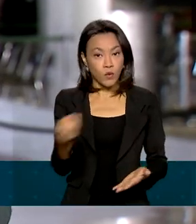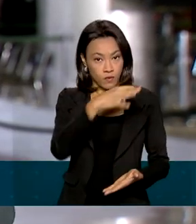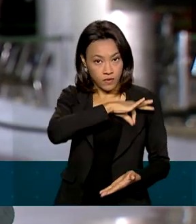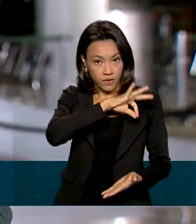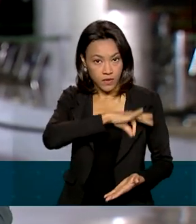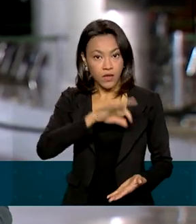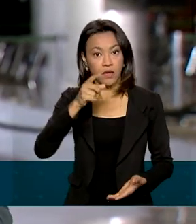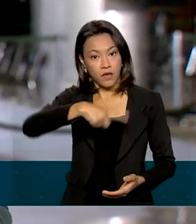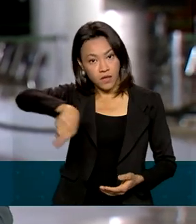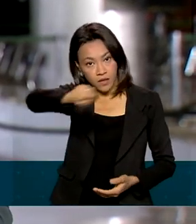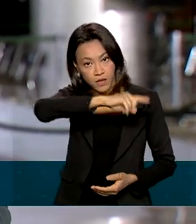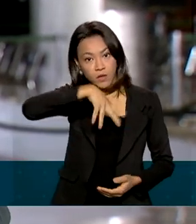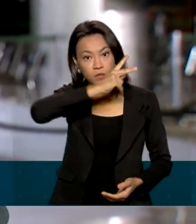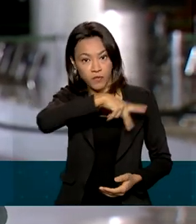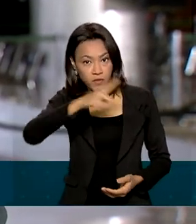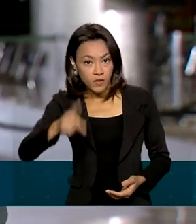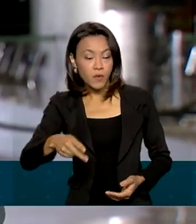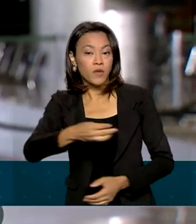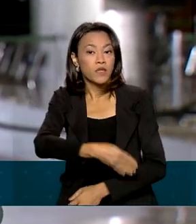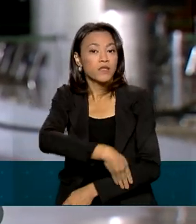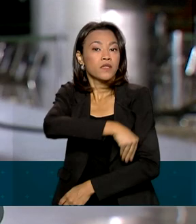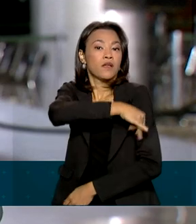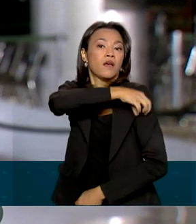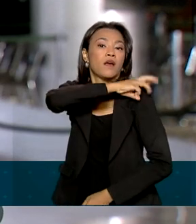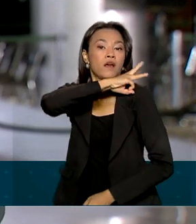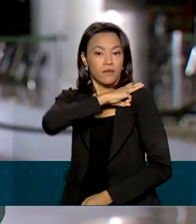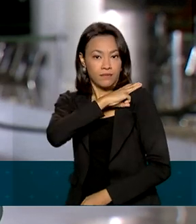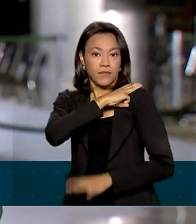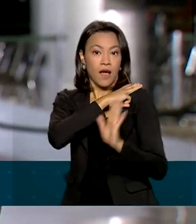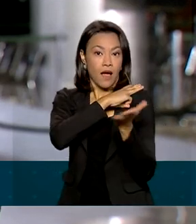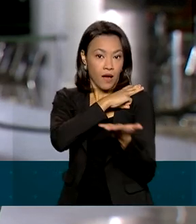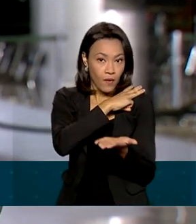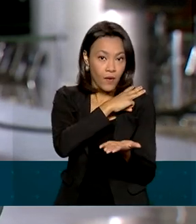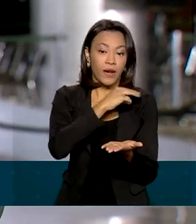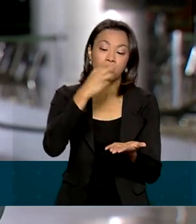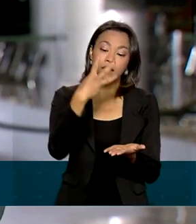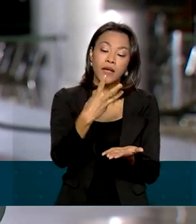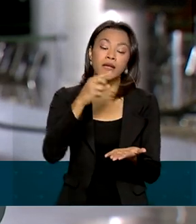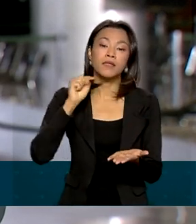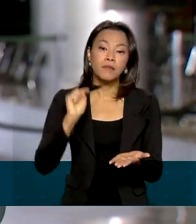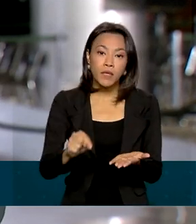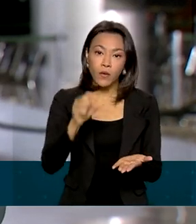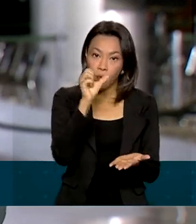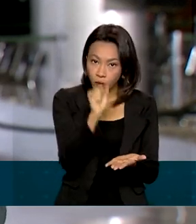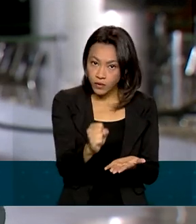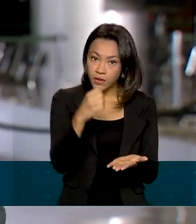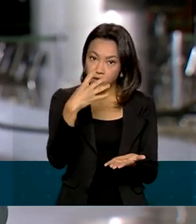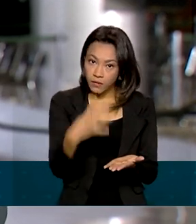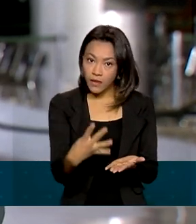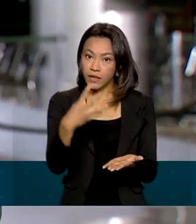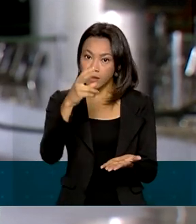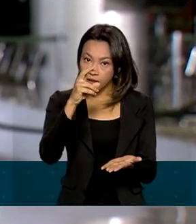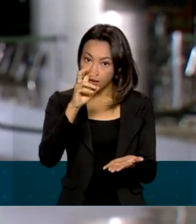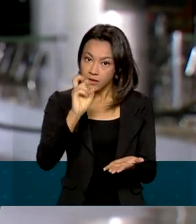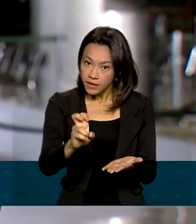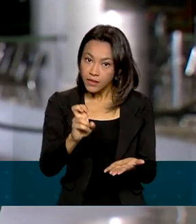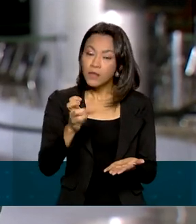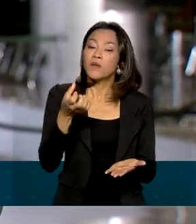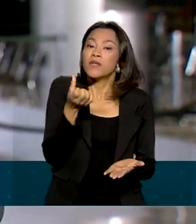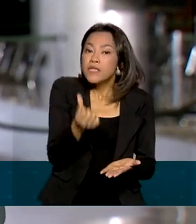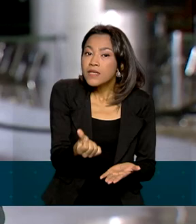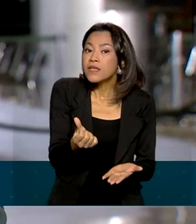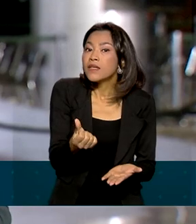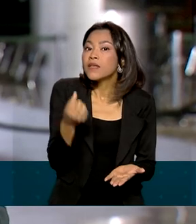salarial dos professores da educação básica, que a partir de agora passa a ser de 3 mil reais, 845 e 63